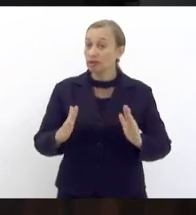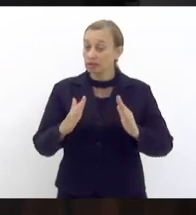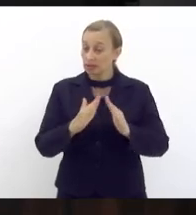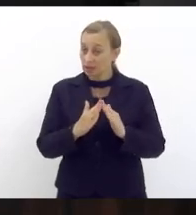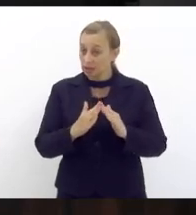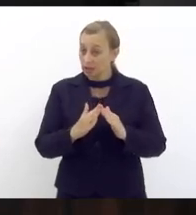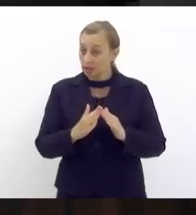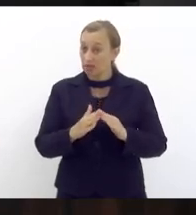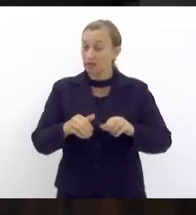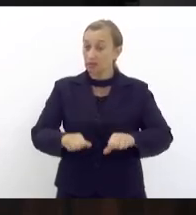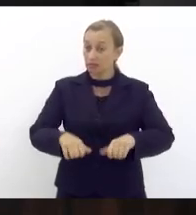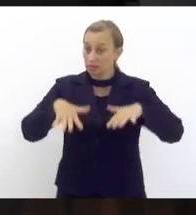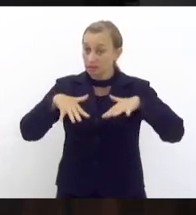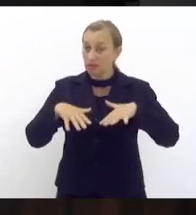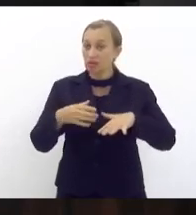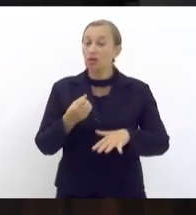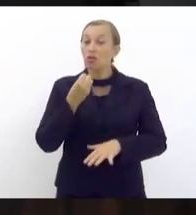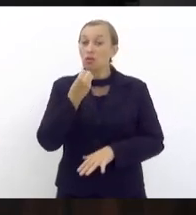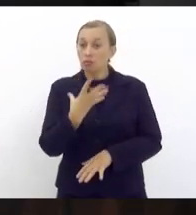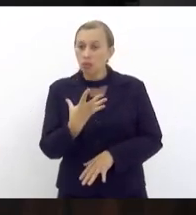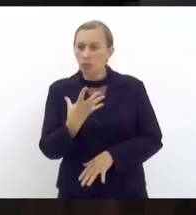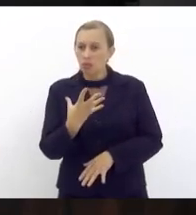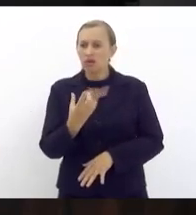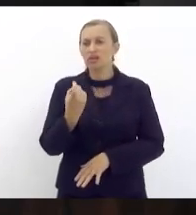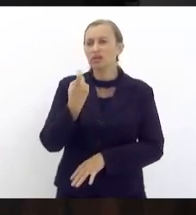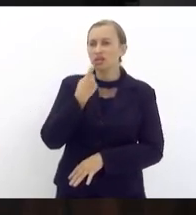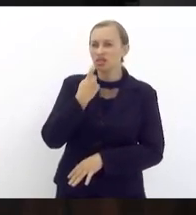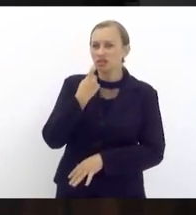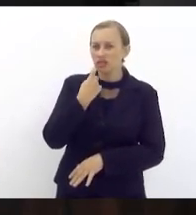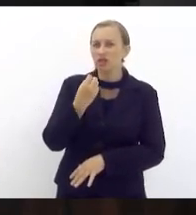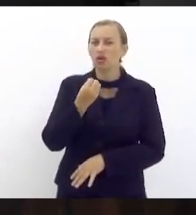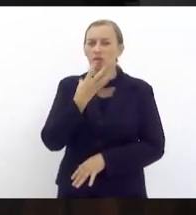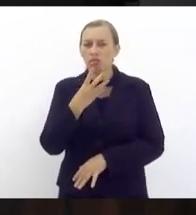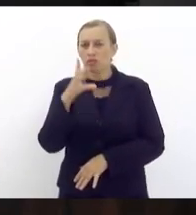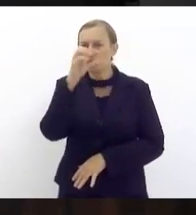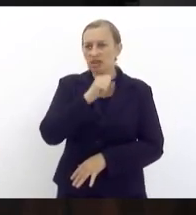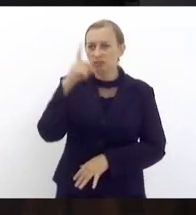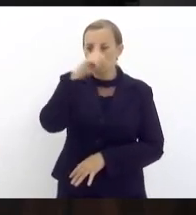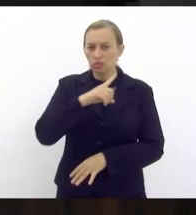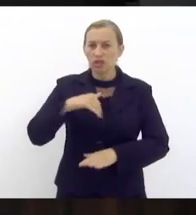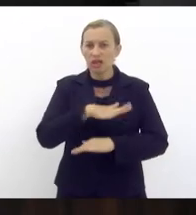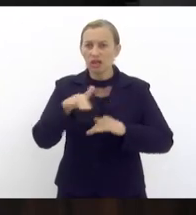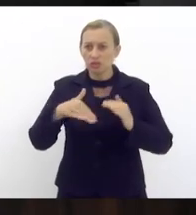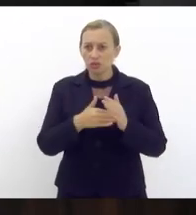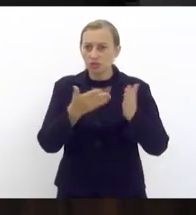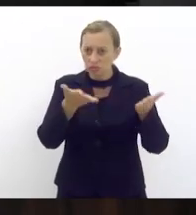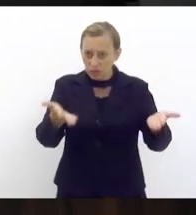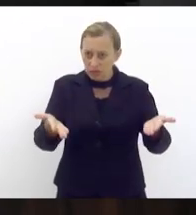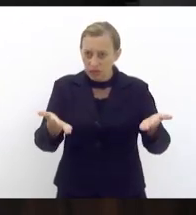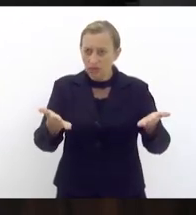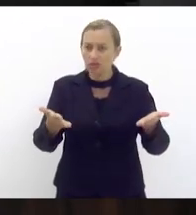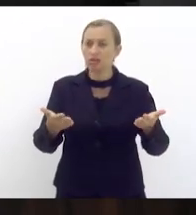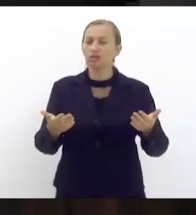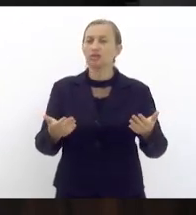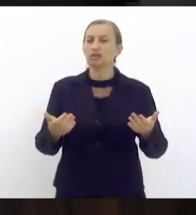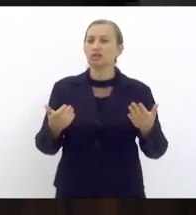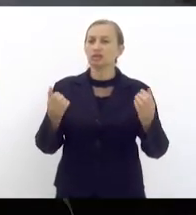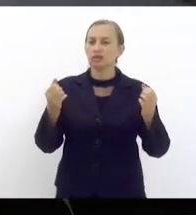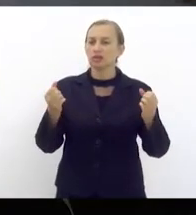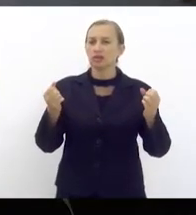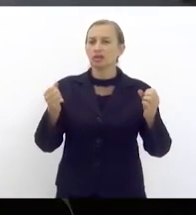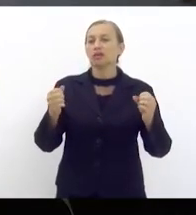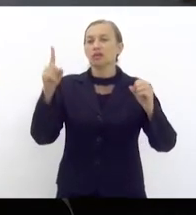presentes são uma boa sexta-feira um bom final de semana a todos os municípios Estado do Rio de Janeiro